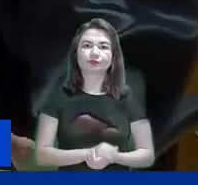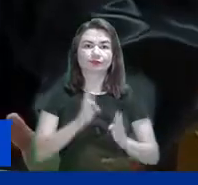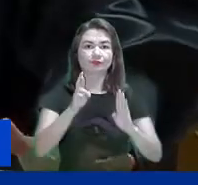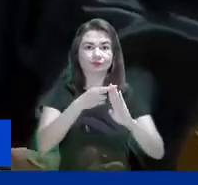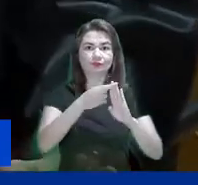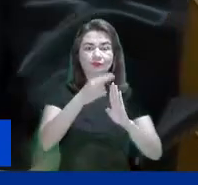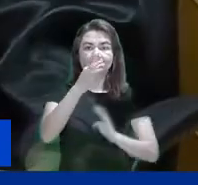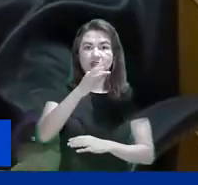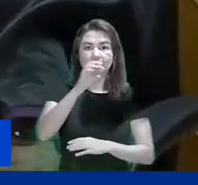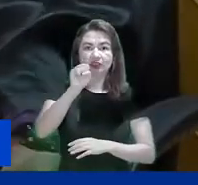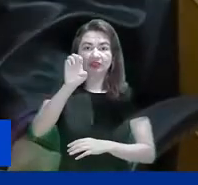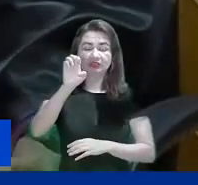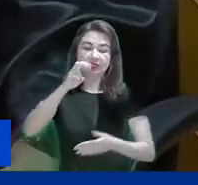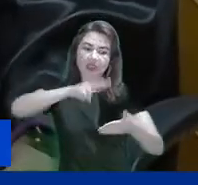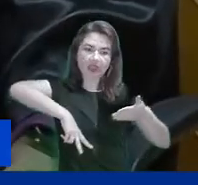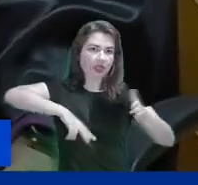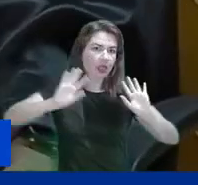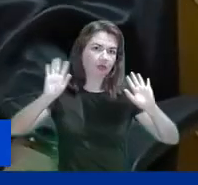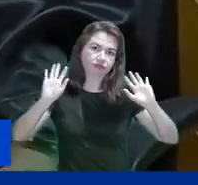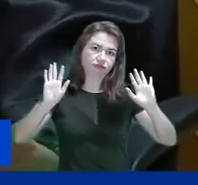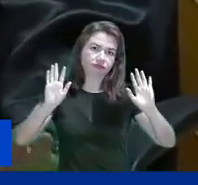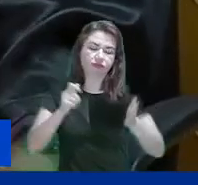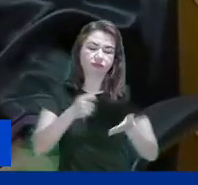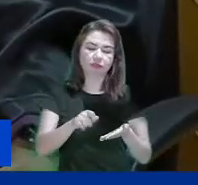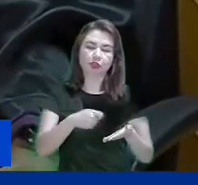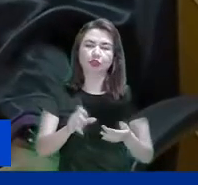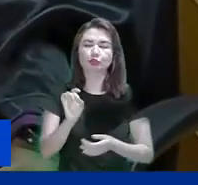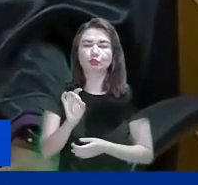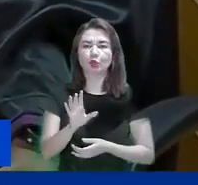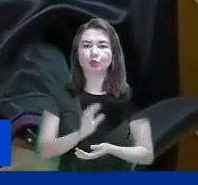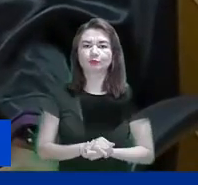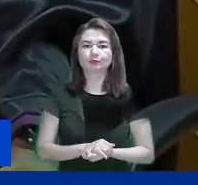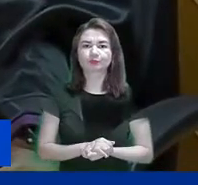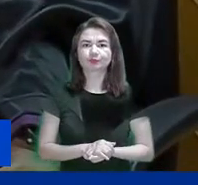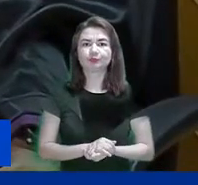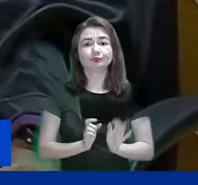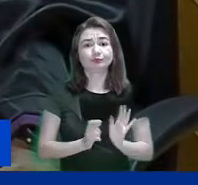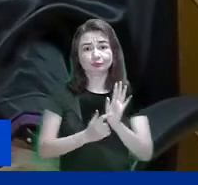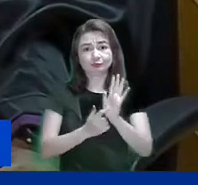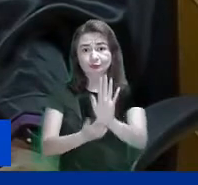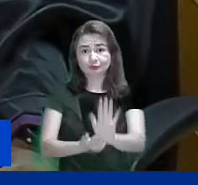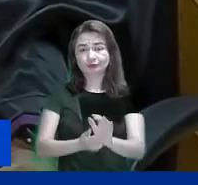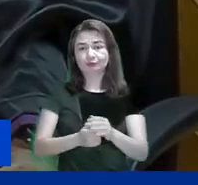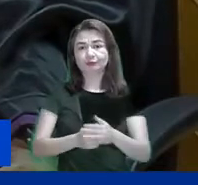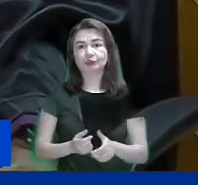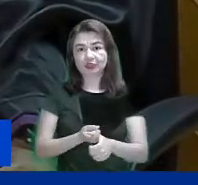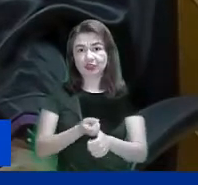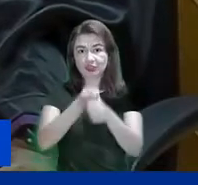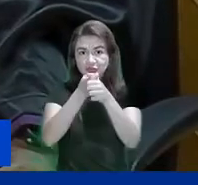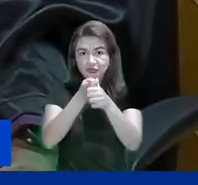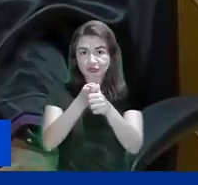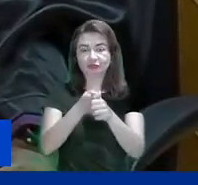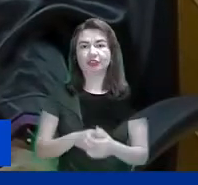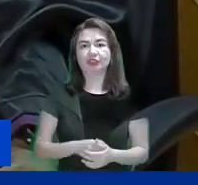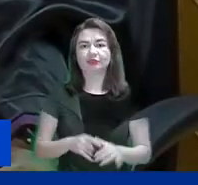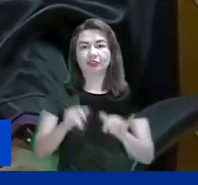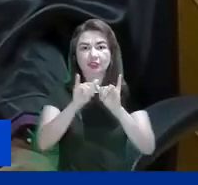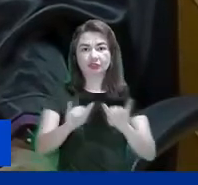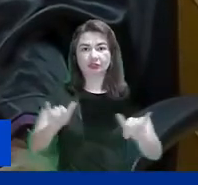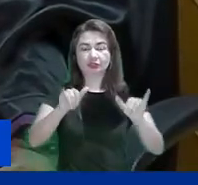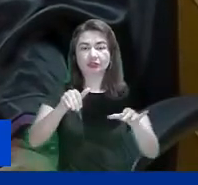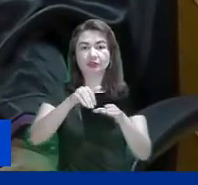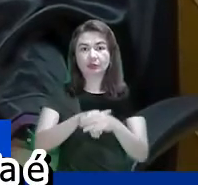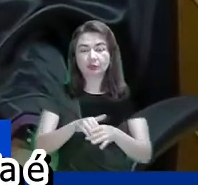que não cabe aqui ler, tá por escrito, mas é só mostrando que a dívida de campanha não assumida a tempo configura